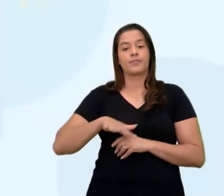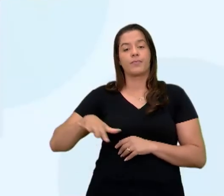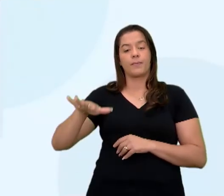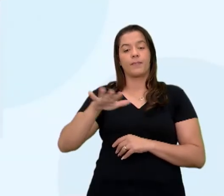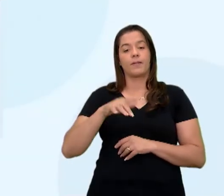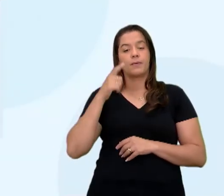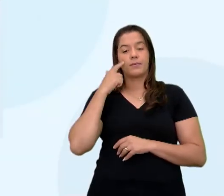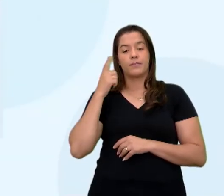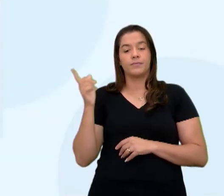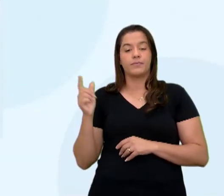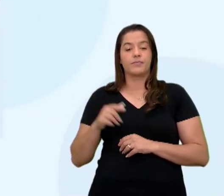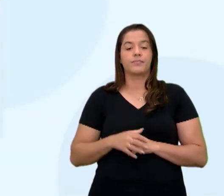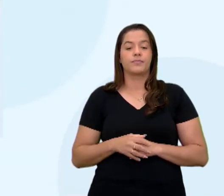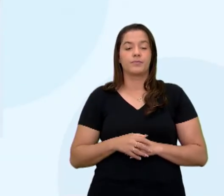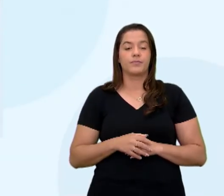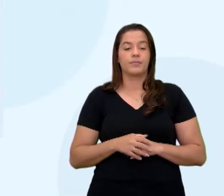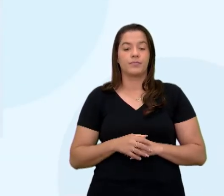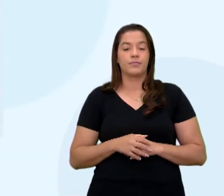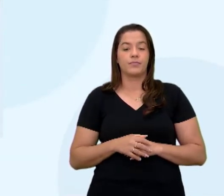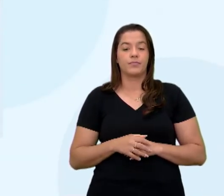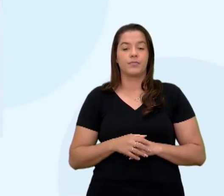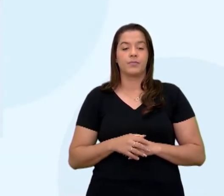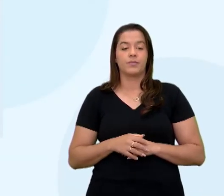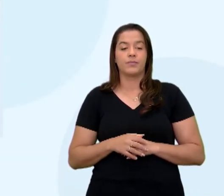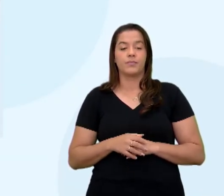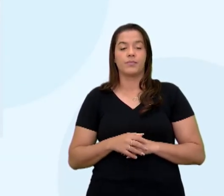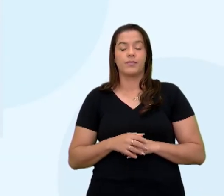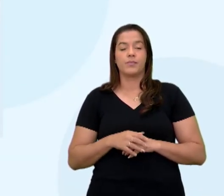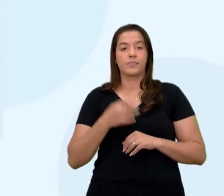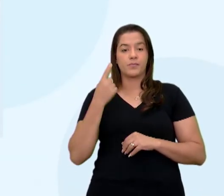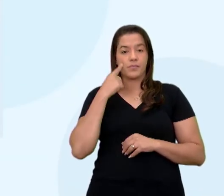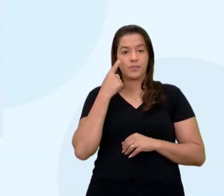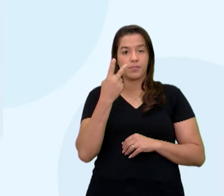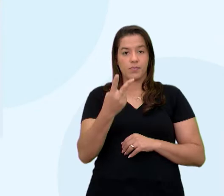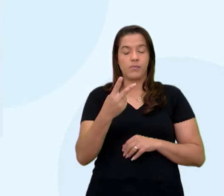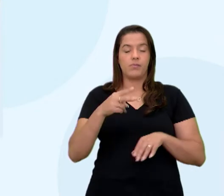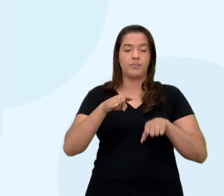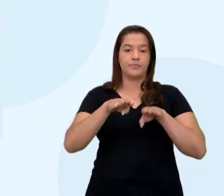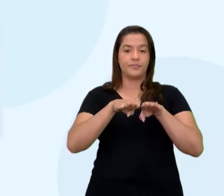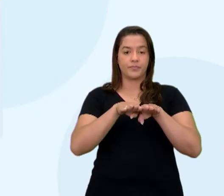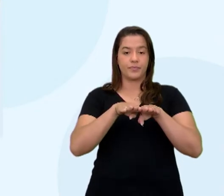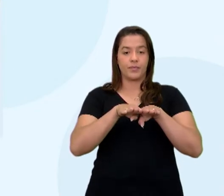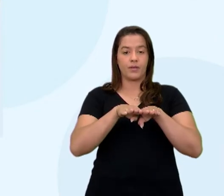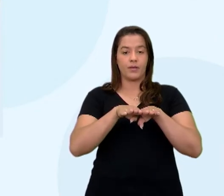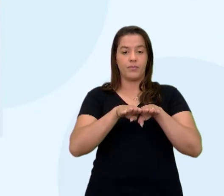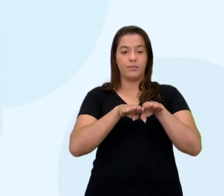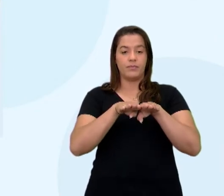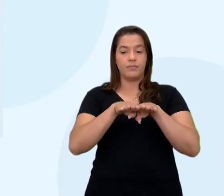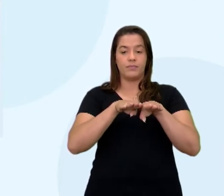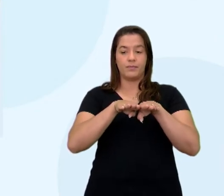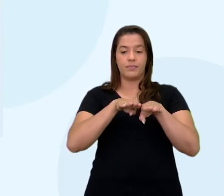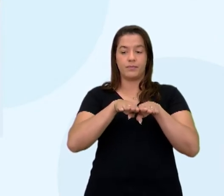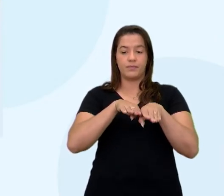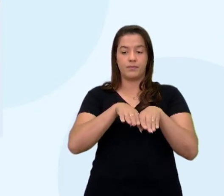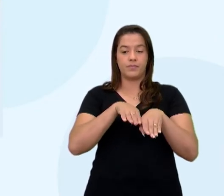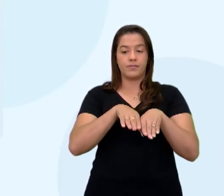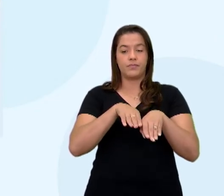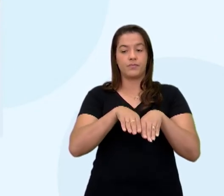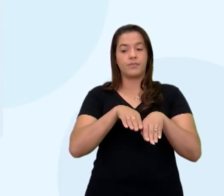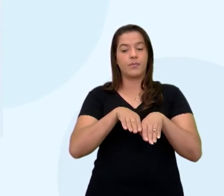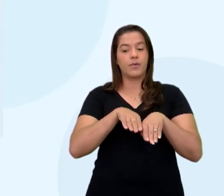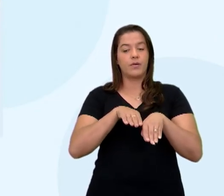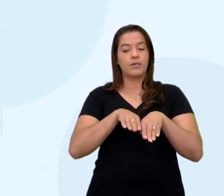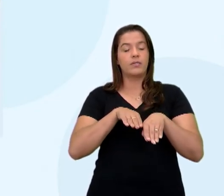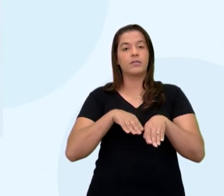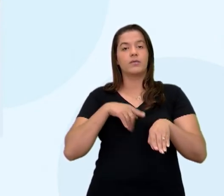América do Norte, que está lá, ó. Nós temos lá, né, duas placas se movimentando, né? Essas placas aí elas